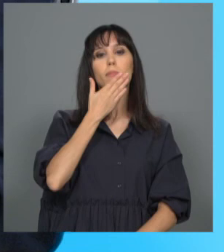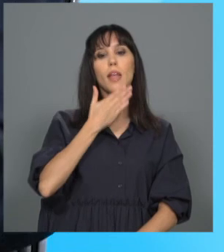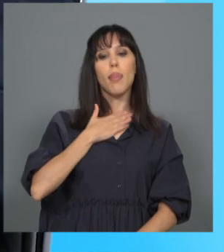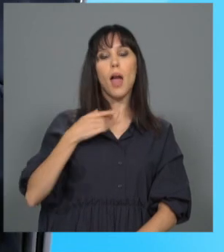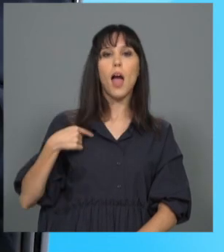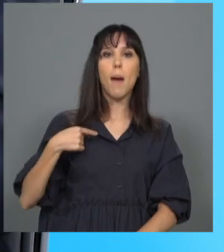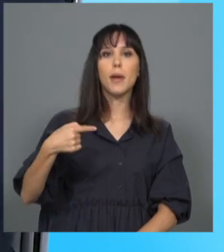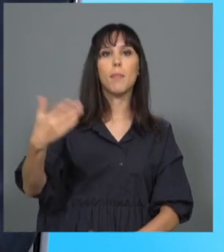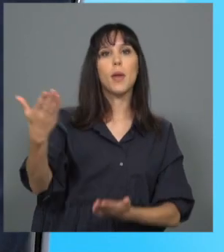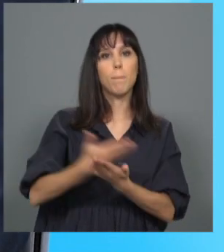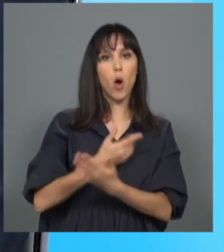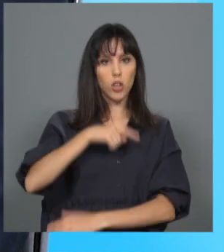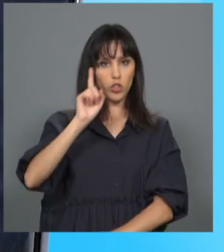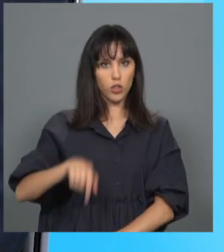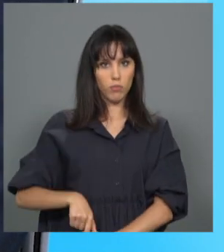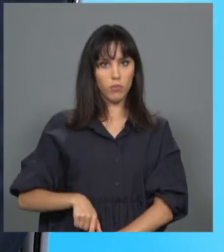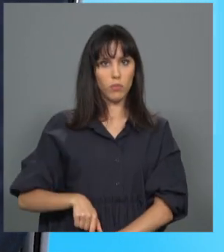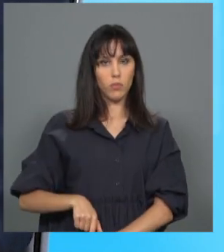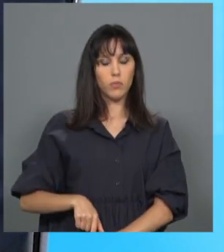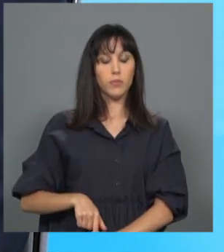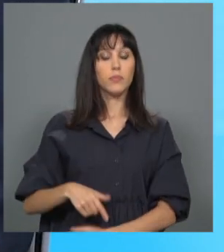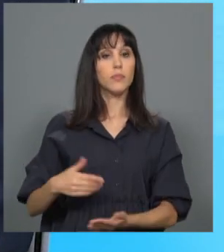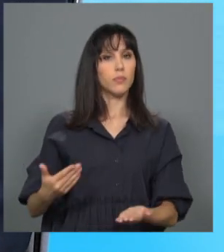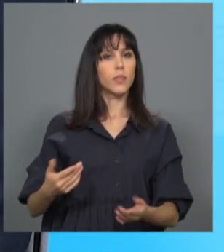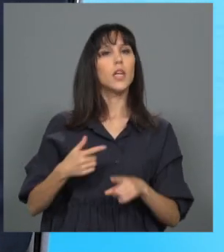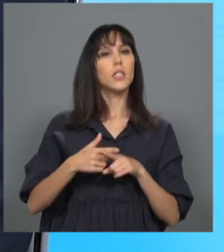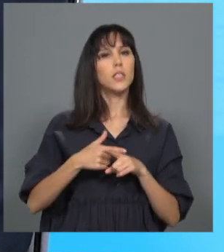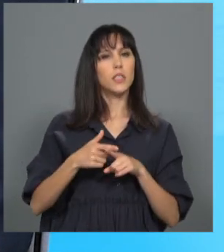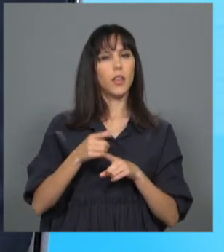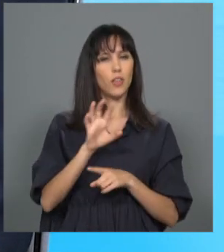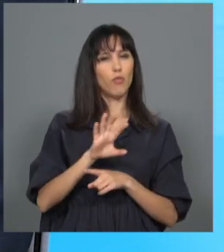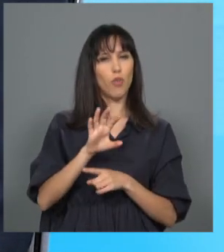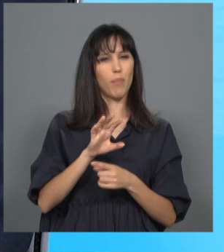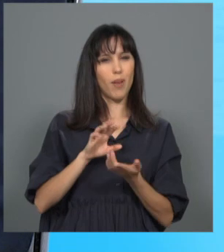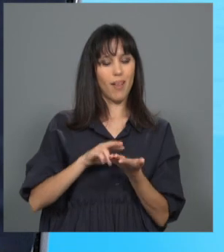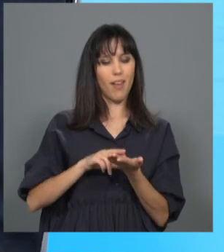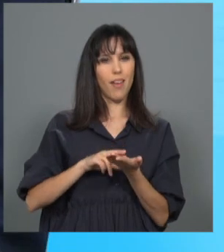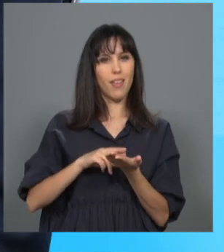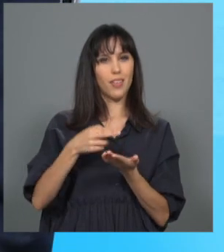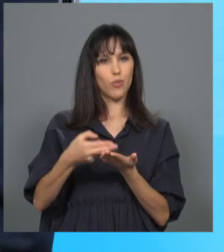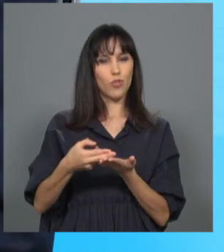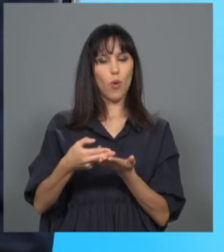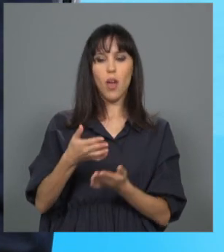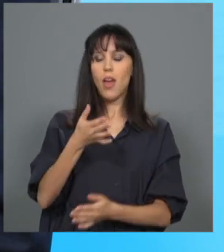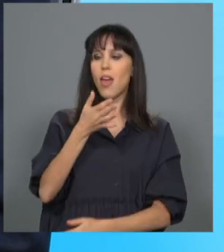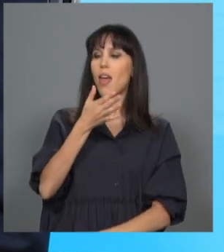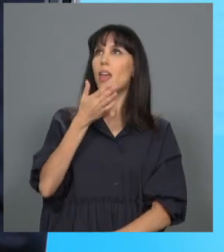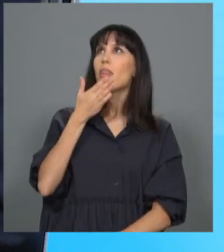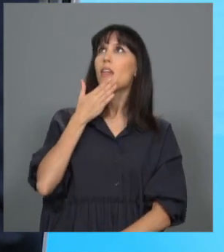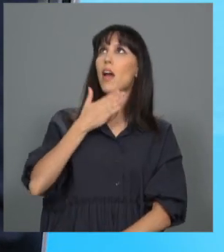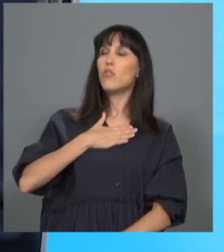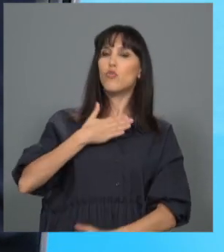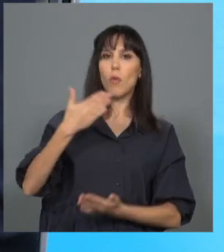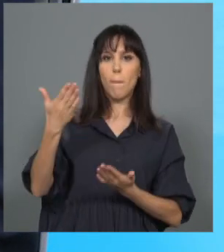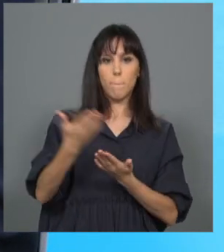nossa subsistência. É interessante esta tradução que está aqui. Dai-nos o pão da